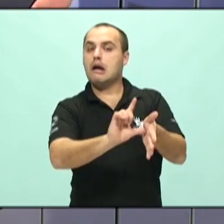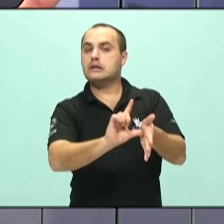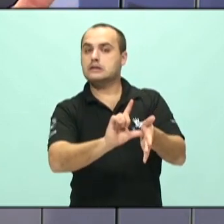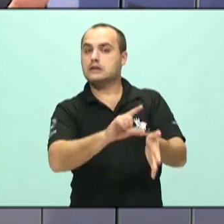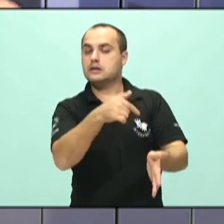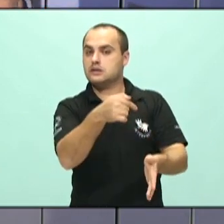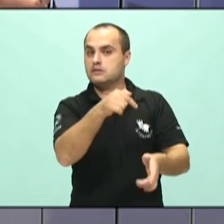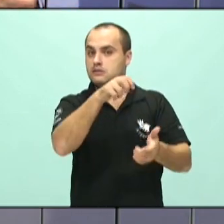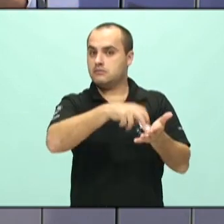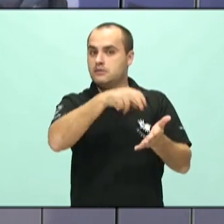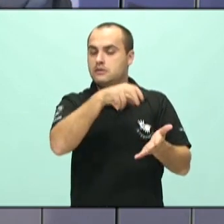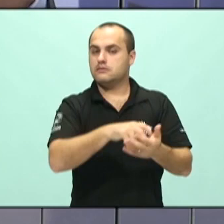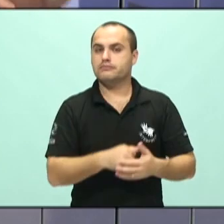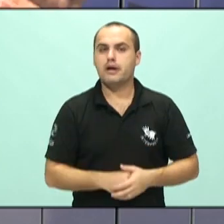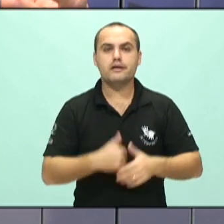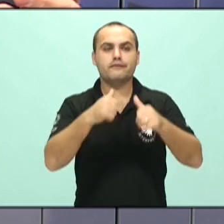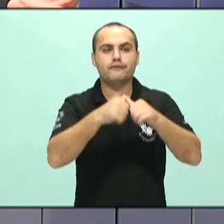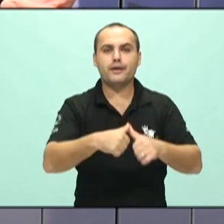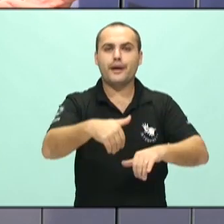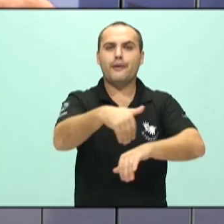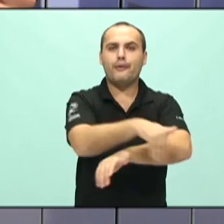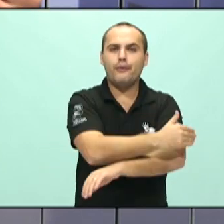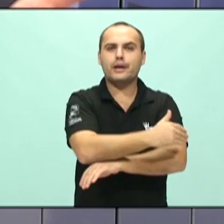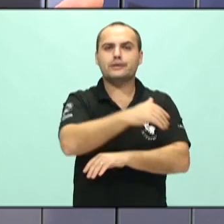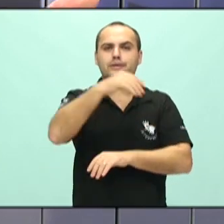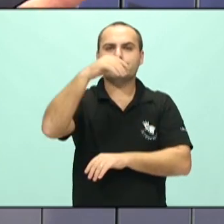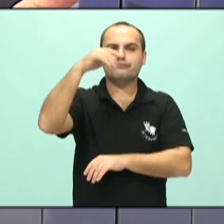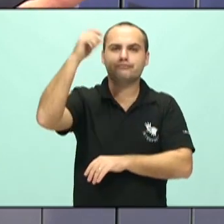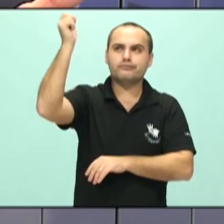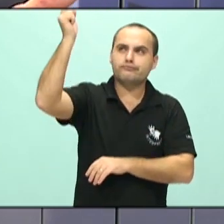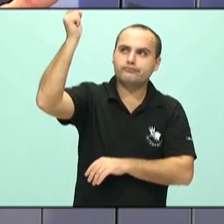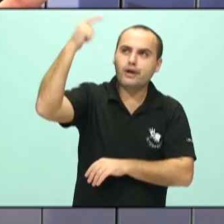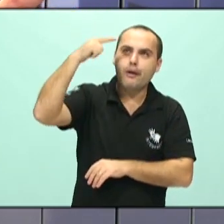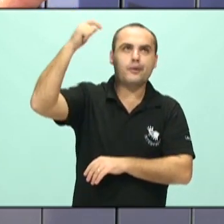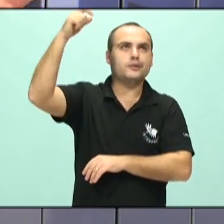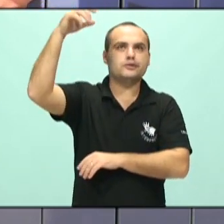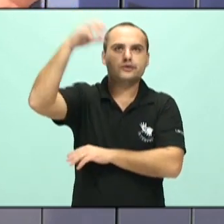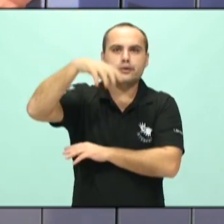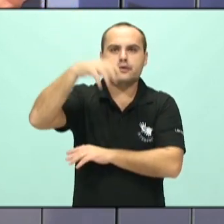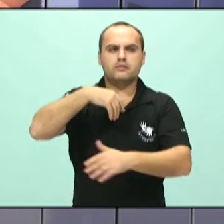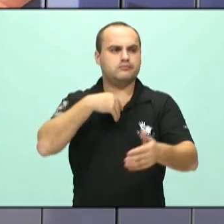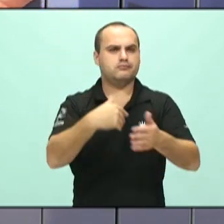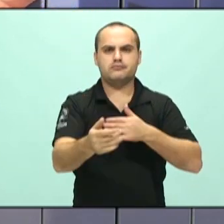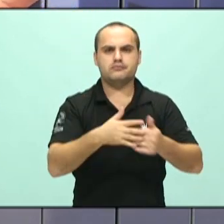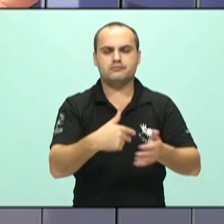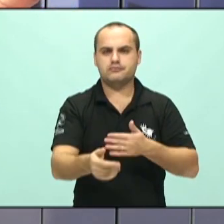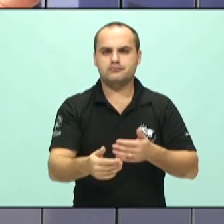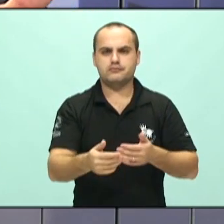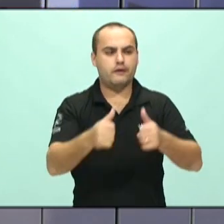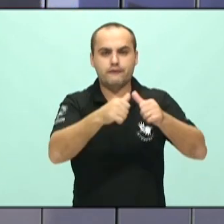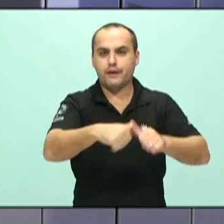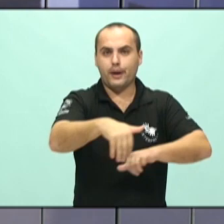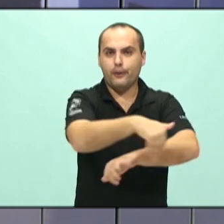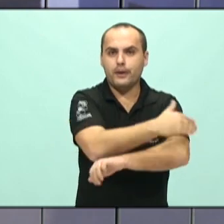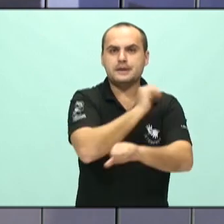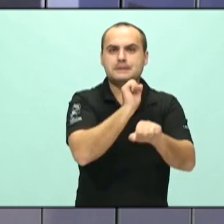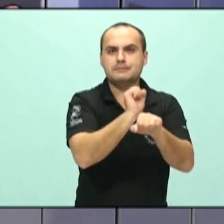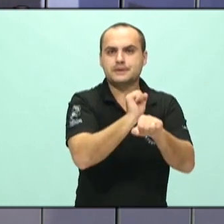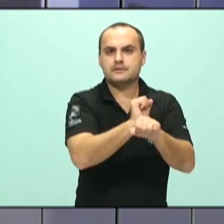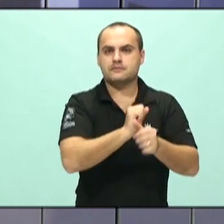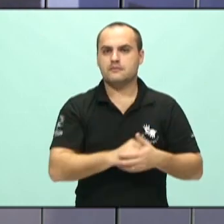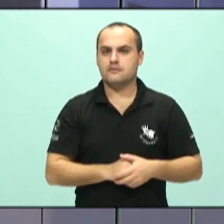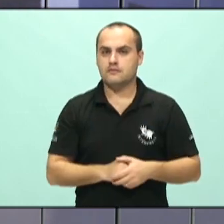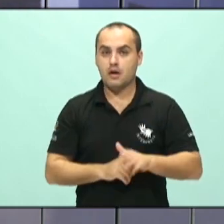na rua, na chuva, no sol, no que tiver. A gente fica na rua, exposto. Desumano, né? E ela assim, mas se